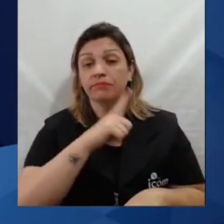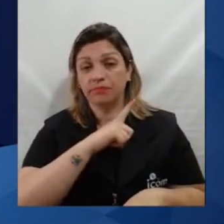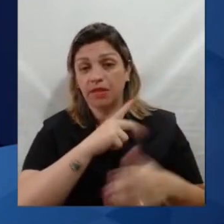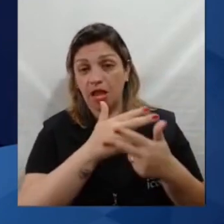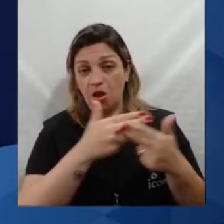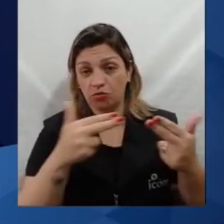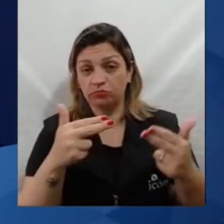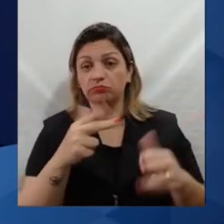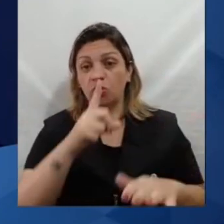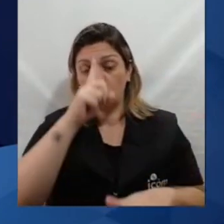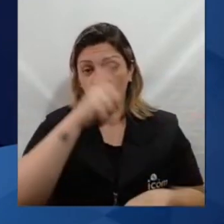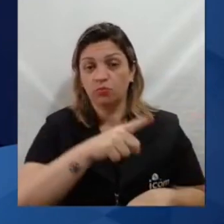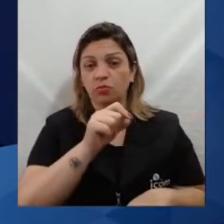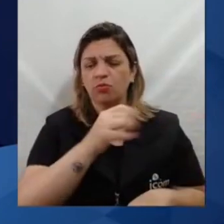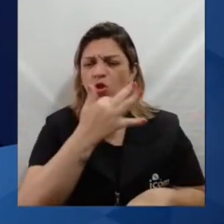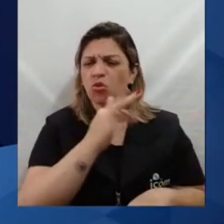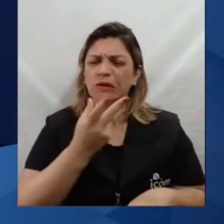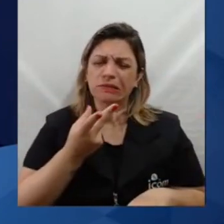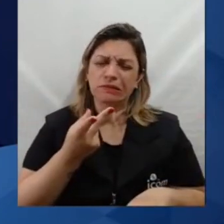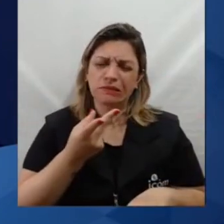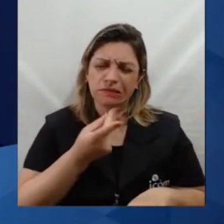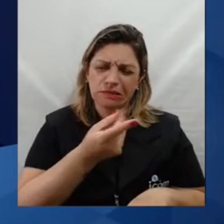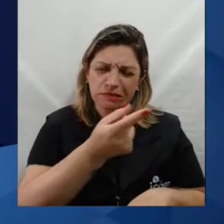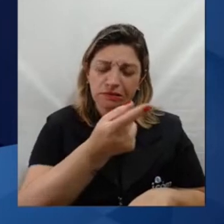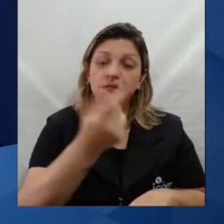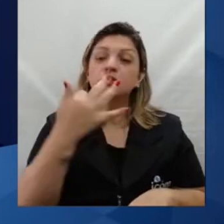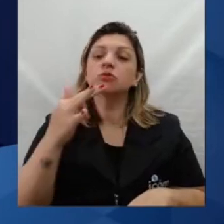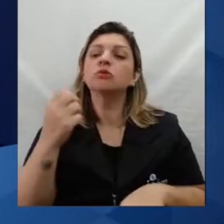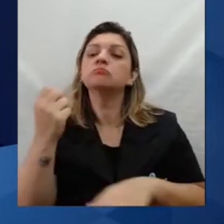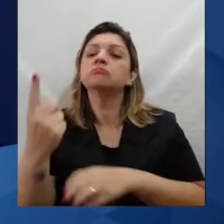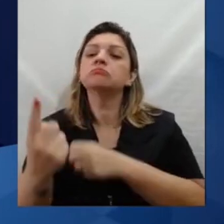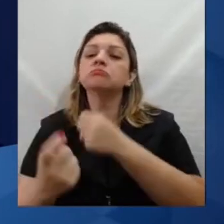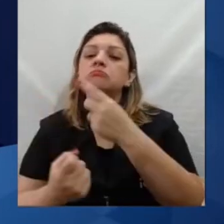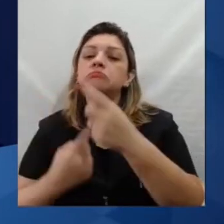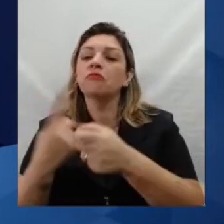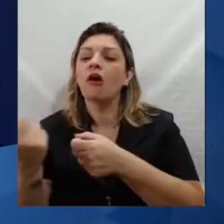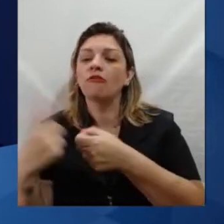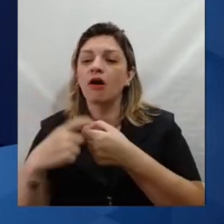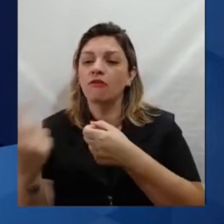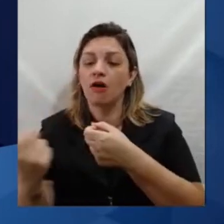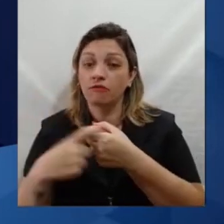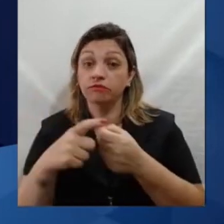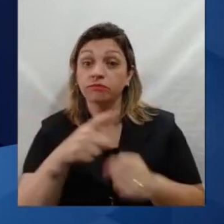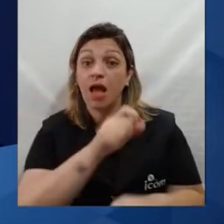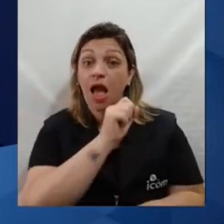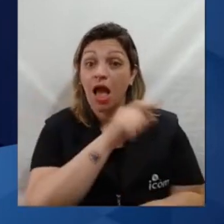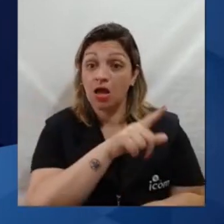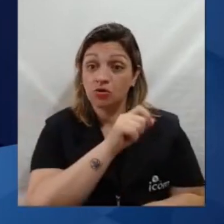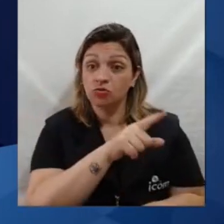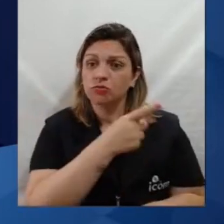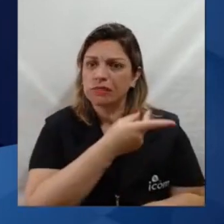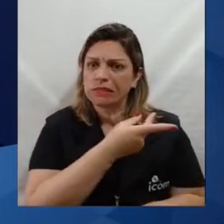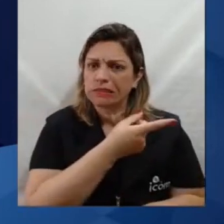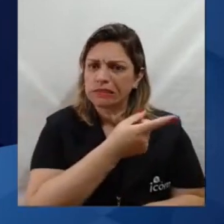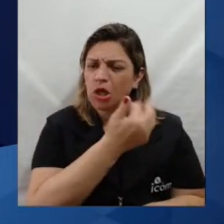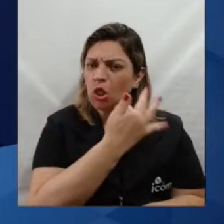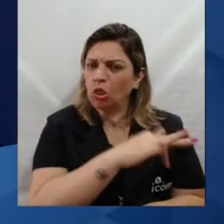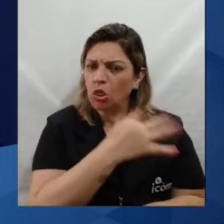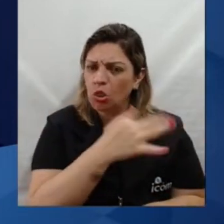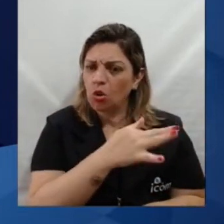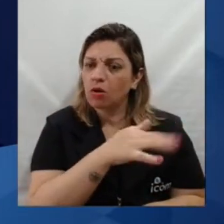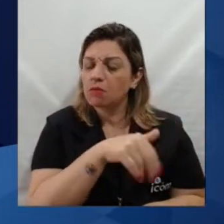a dor constante e a dor intermitente. Em azul, nós podemos observar que a dor constante, ela ultrapassou um score